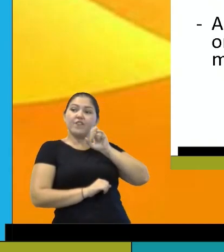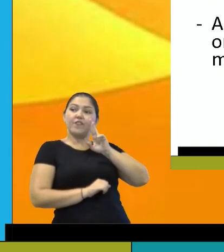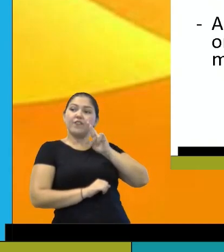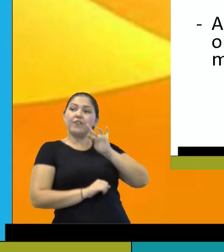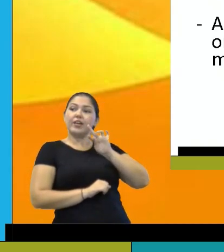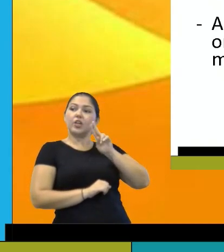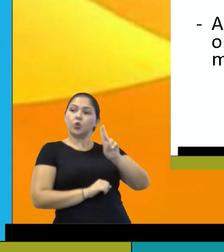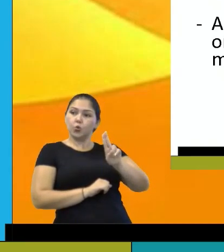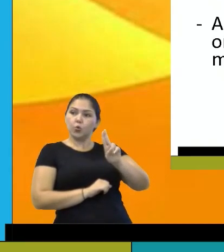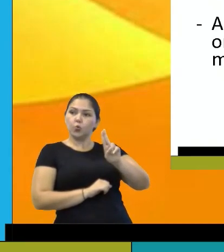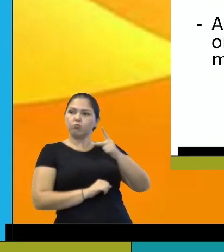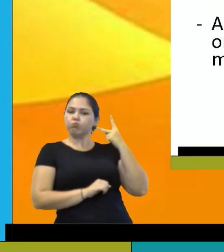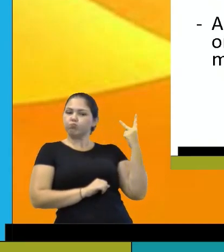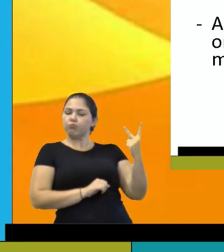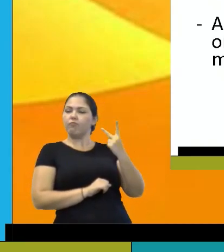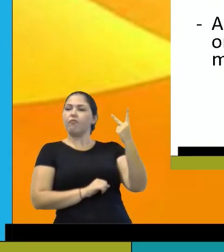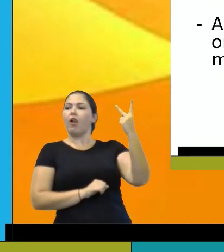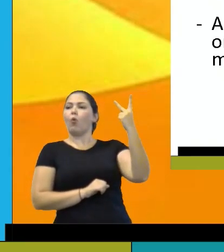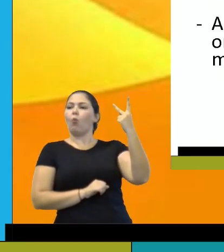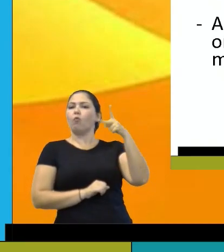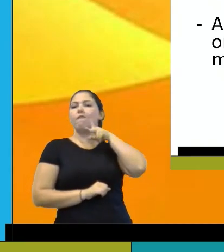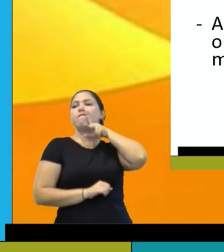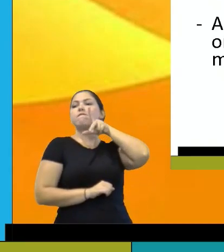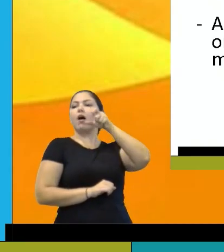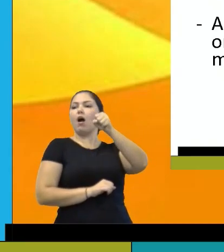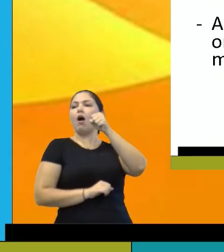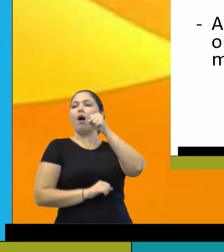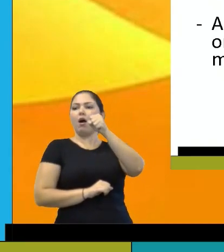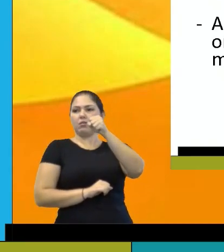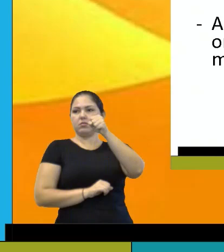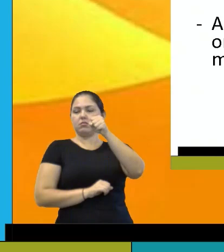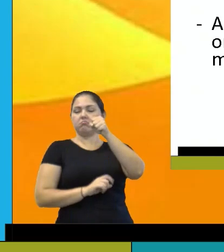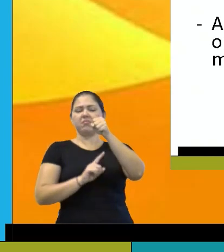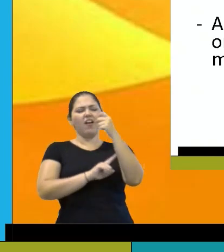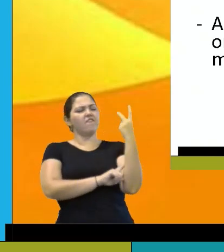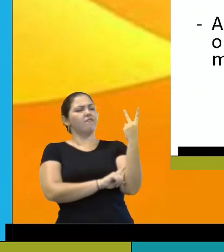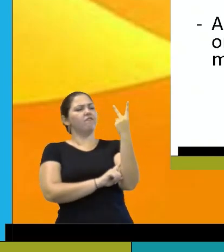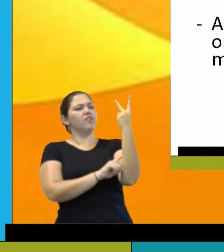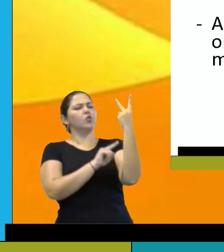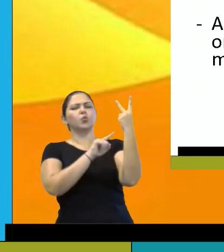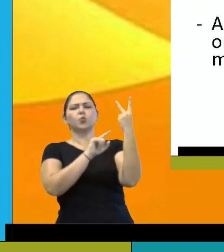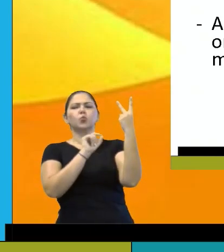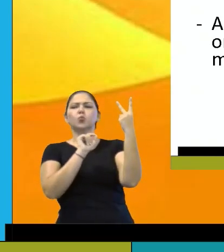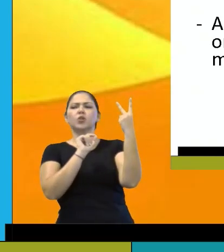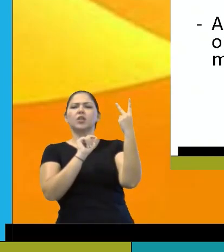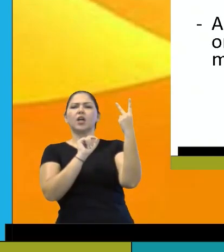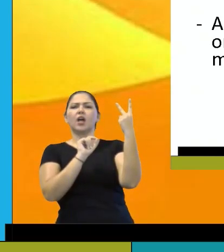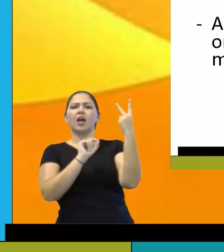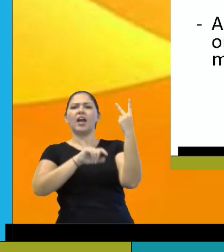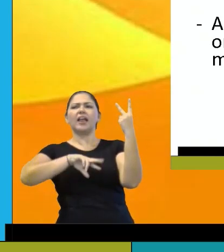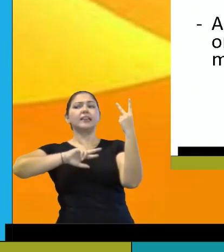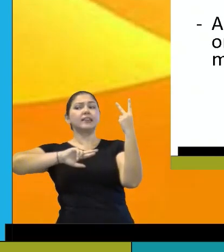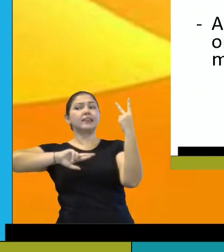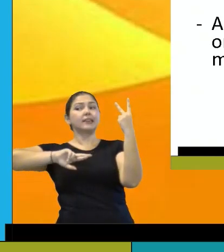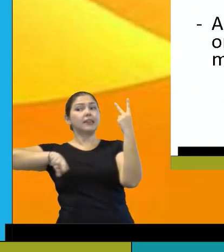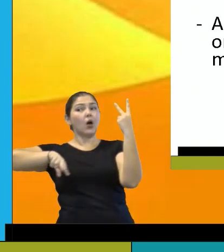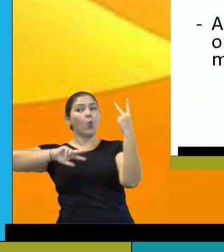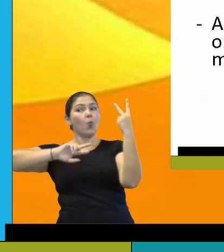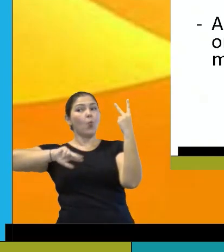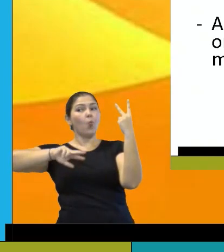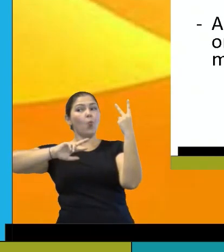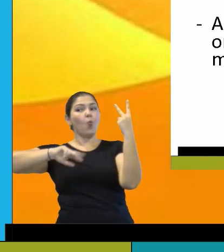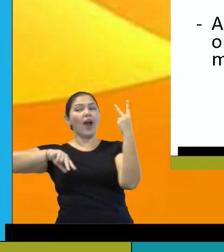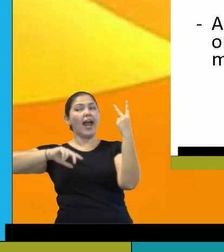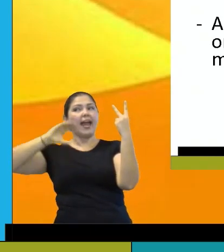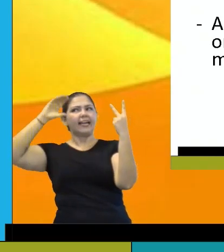virtude, ele deixa claro que essa virtude não se trata de uma virtude no sentido da